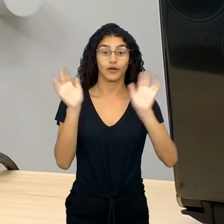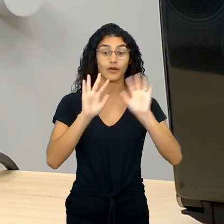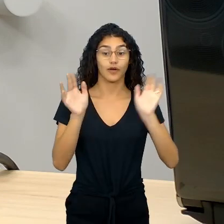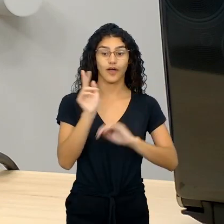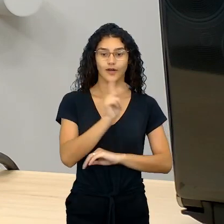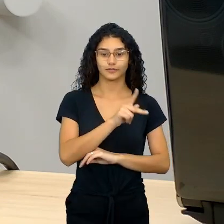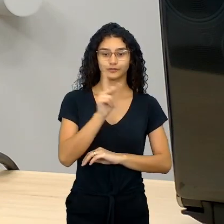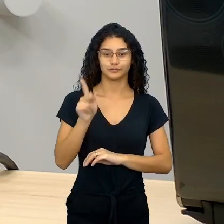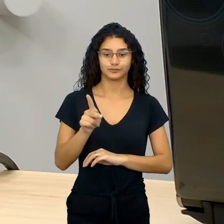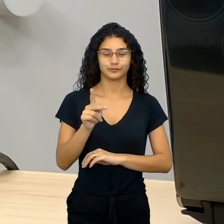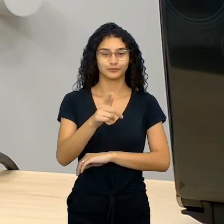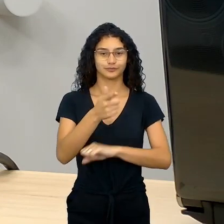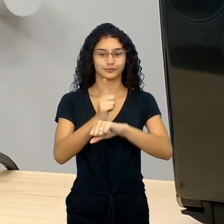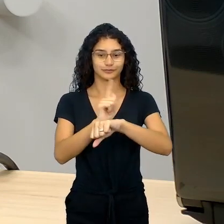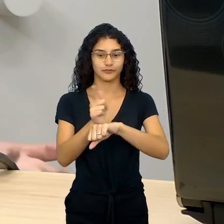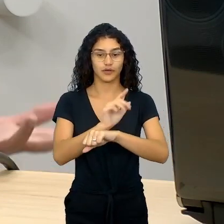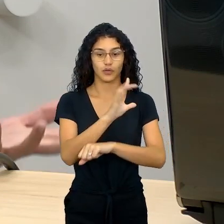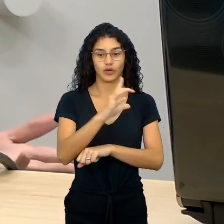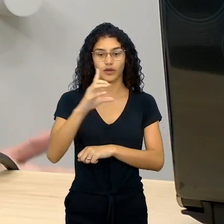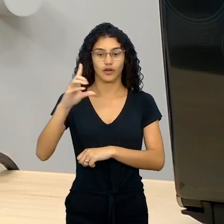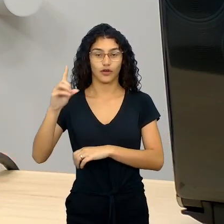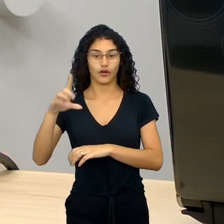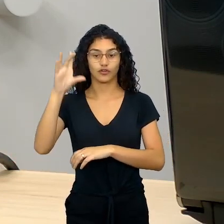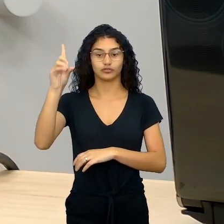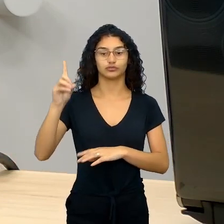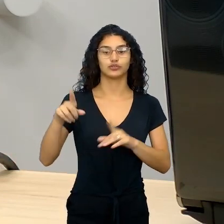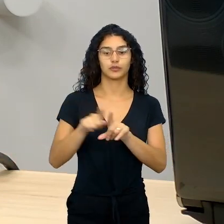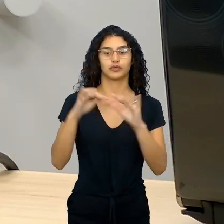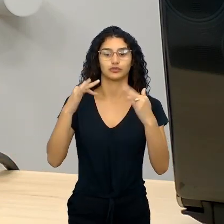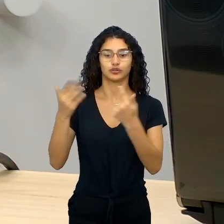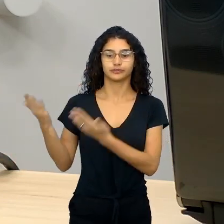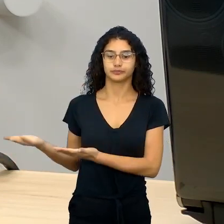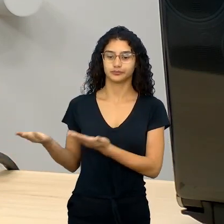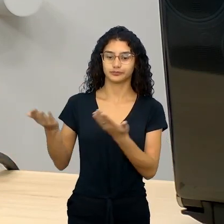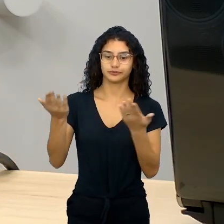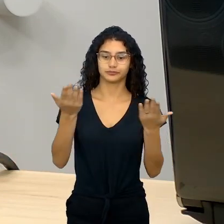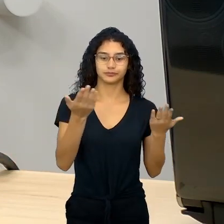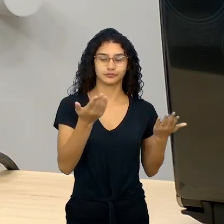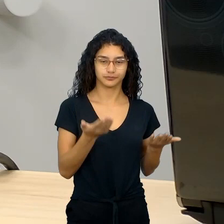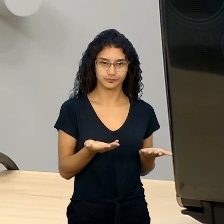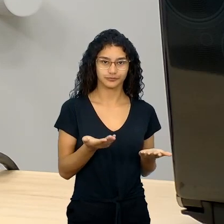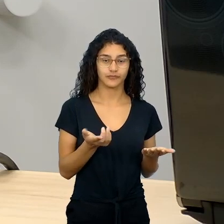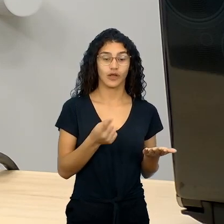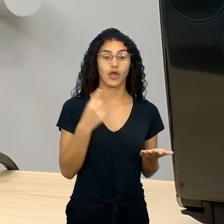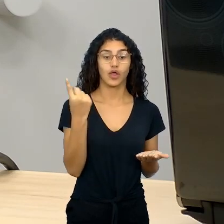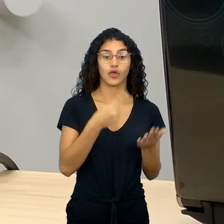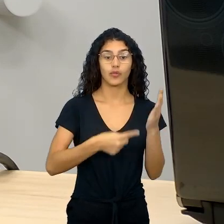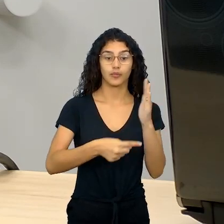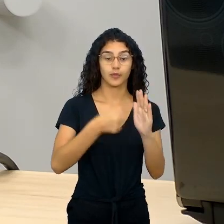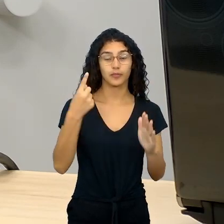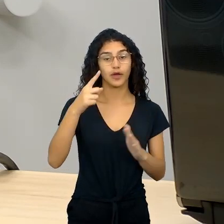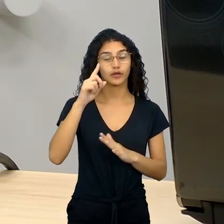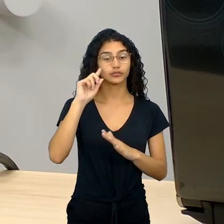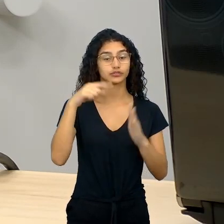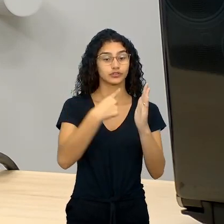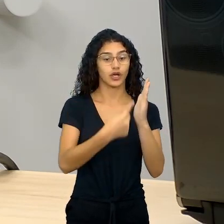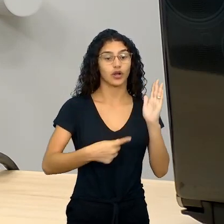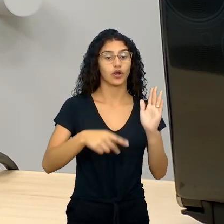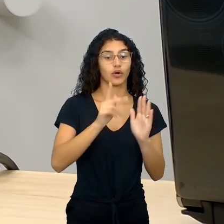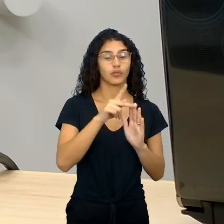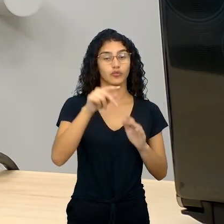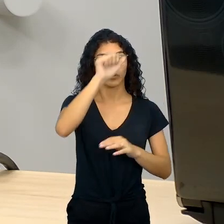Olá, professores, gestores, coordenadores, diretores, sejam todos muito bem-vindos aqui ao nosso primeiro diálogo do Programa